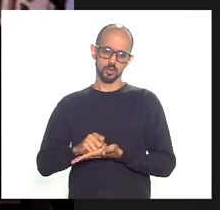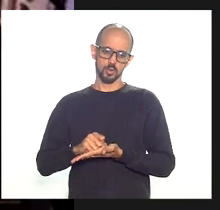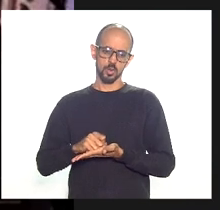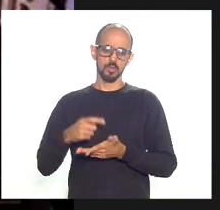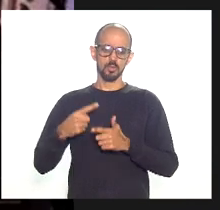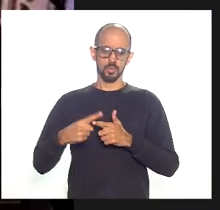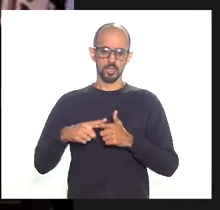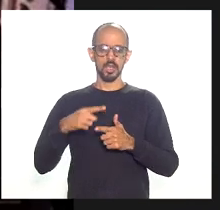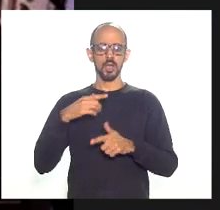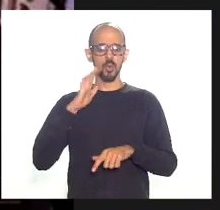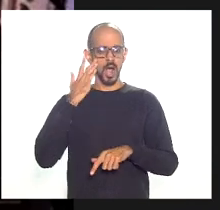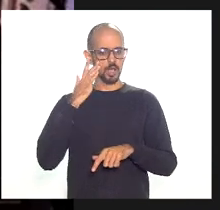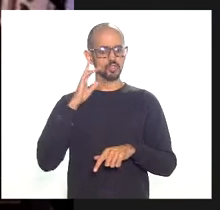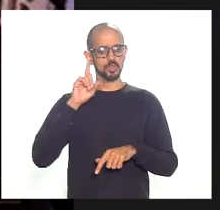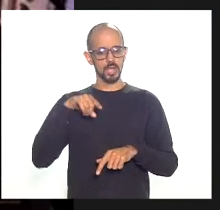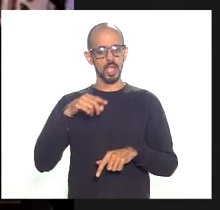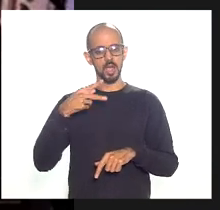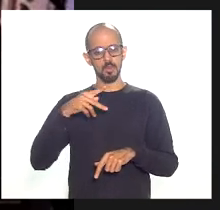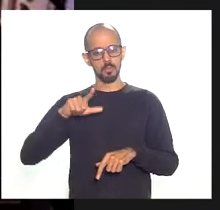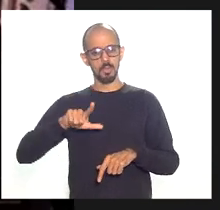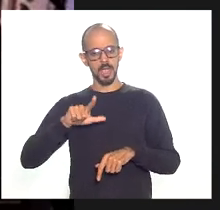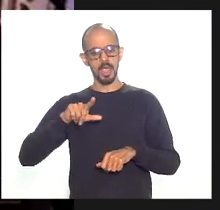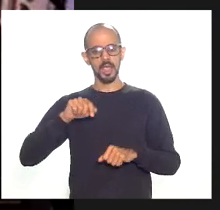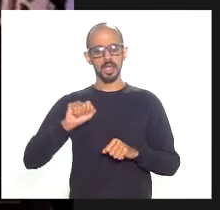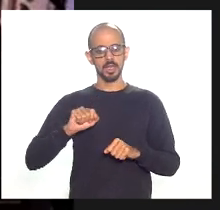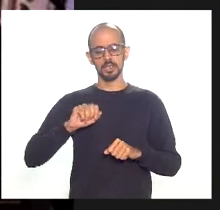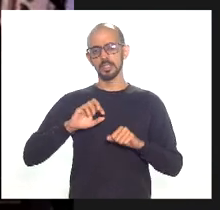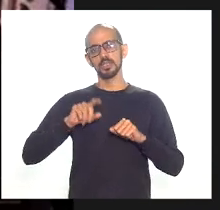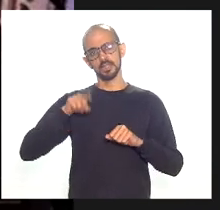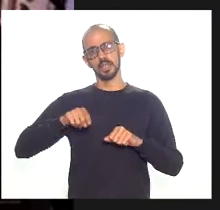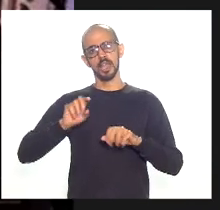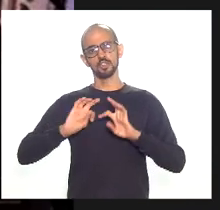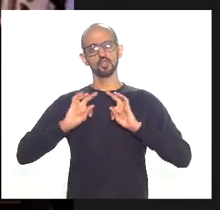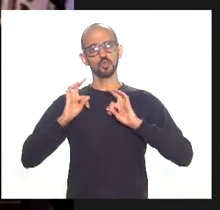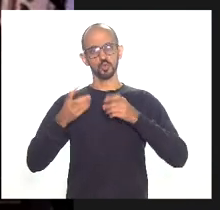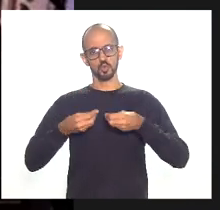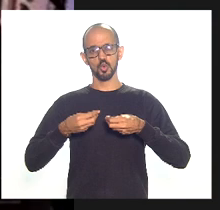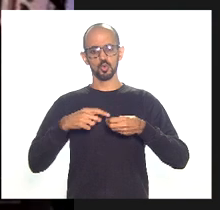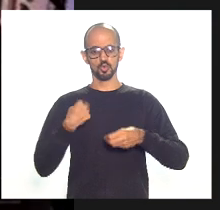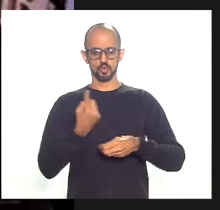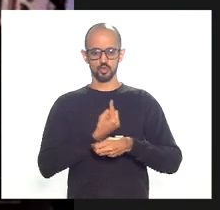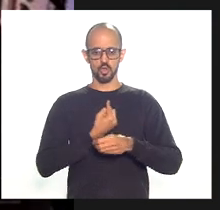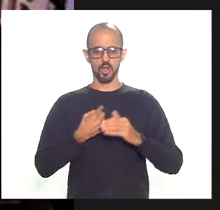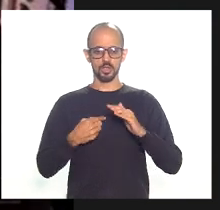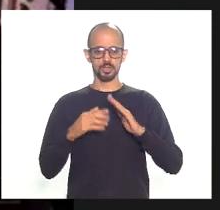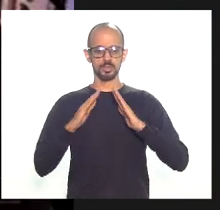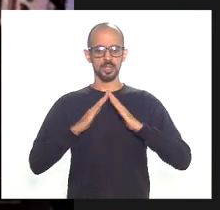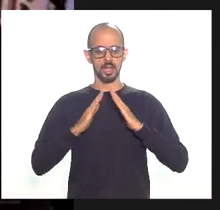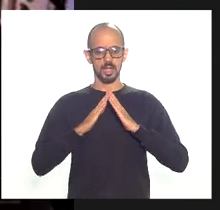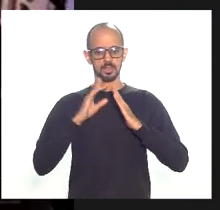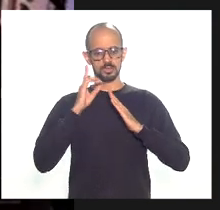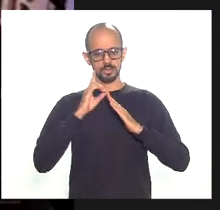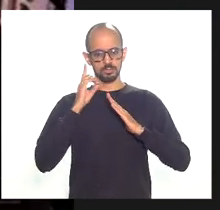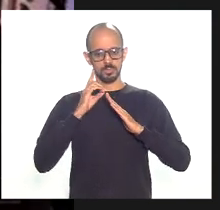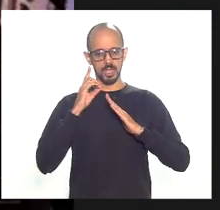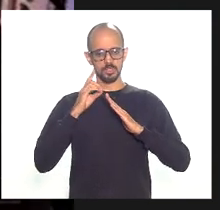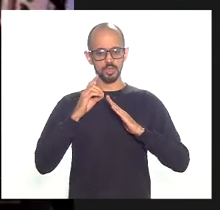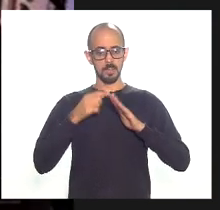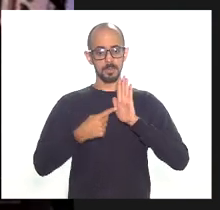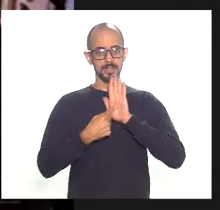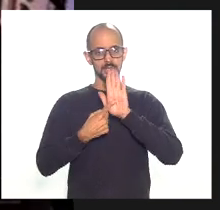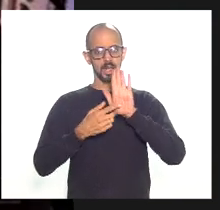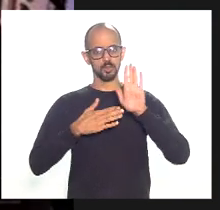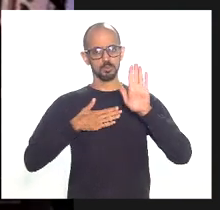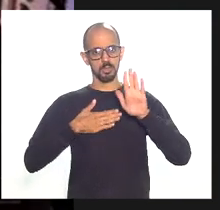que é um projeto que é de todos nós, é um projeto da casa, foi apresentado pelo meu mandato, mas é um projeto